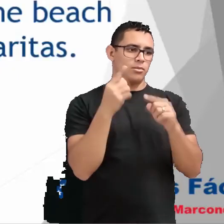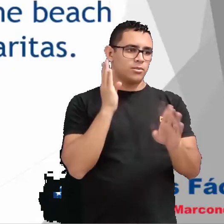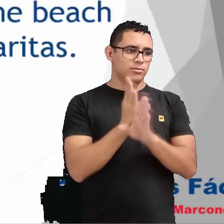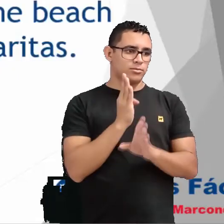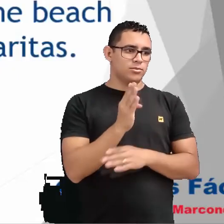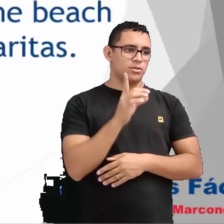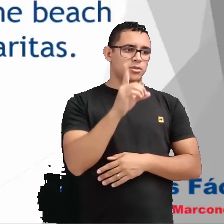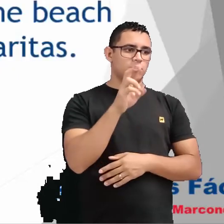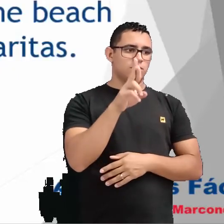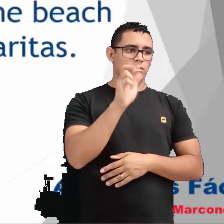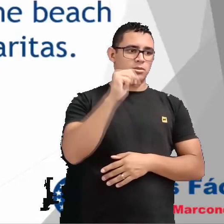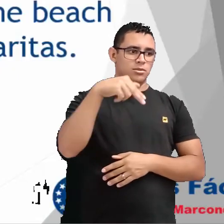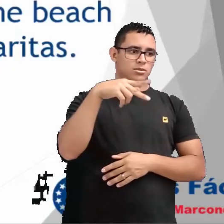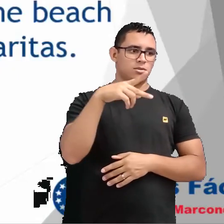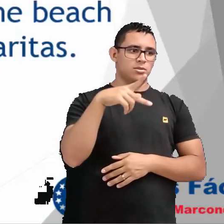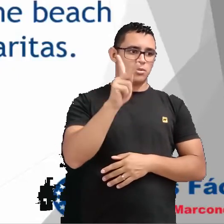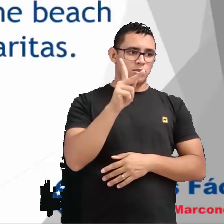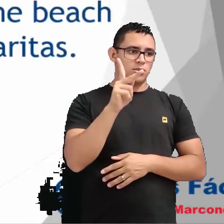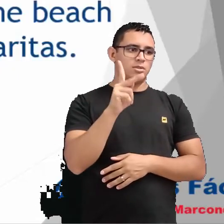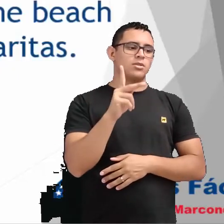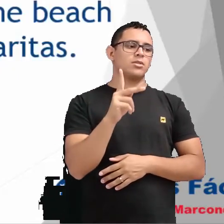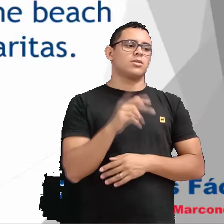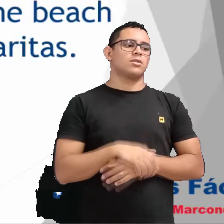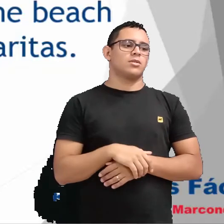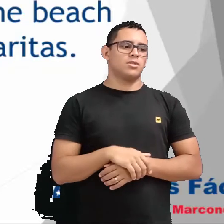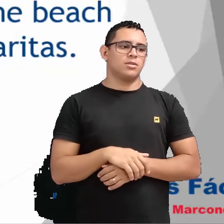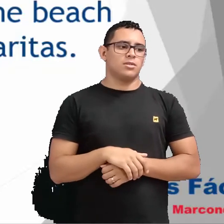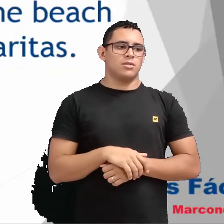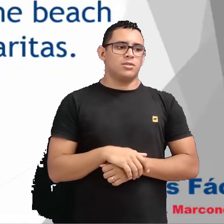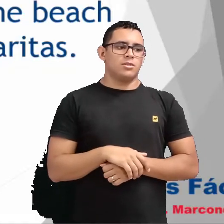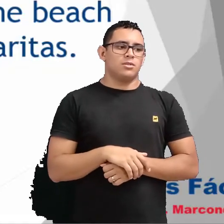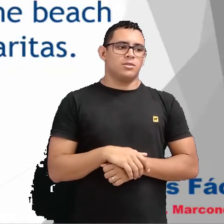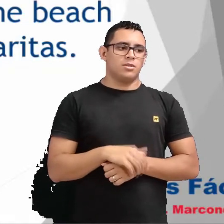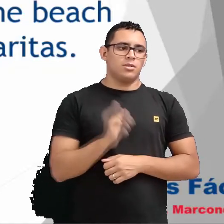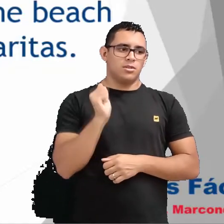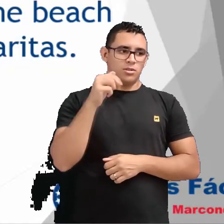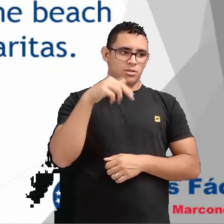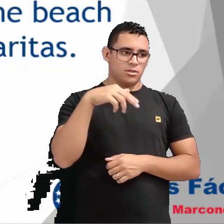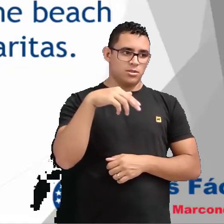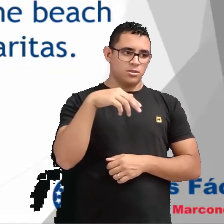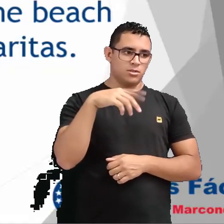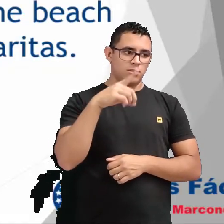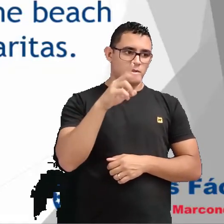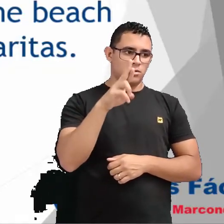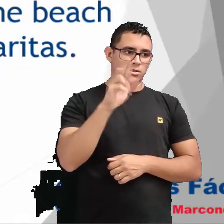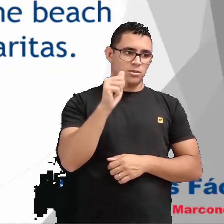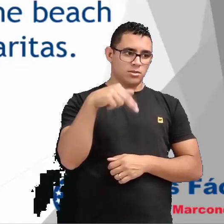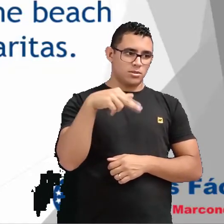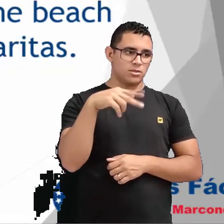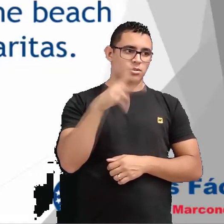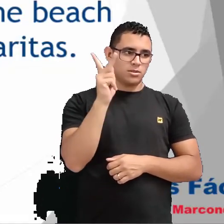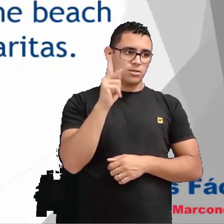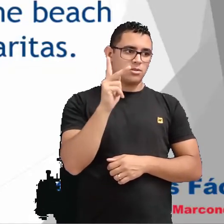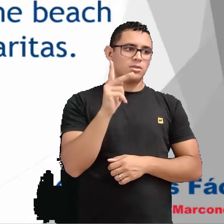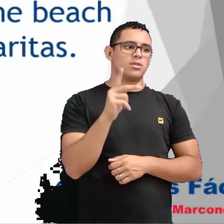nós temos drank, né? Beth swam on the beach and drank margaritas. E bebeu margaritas, né? Então,